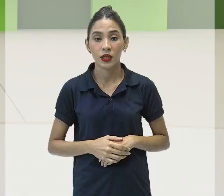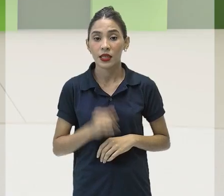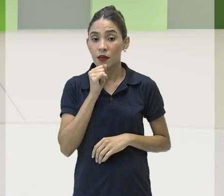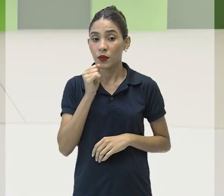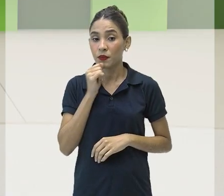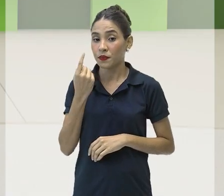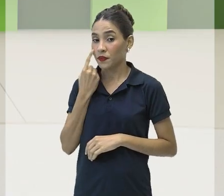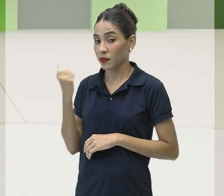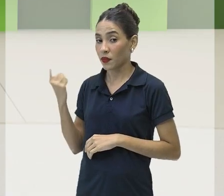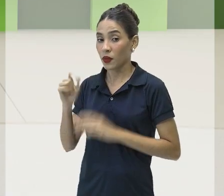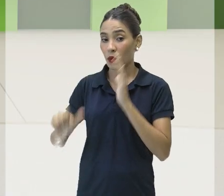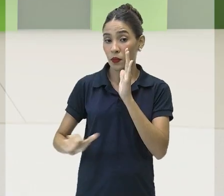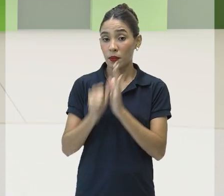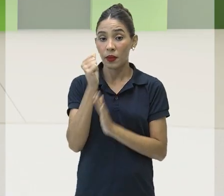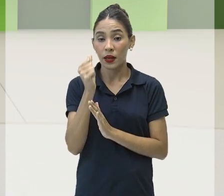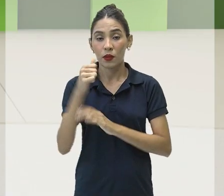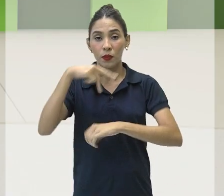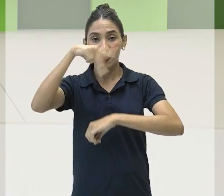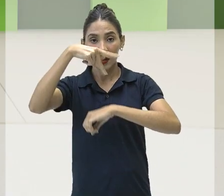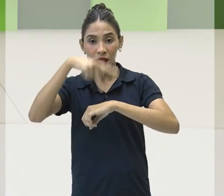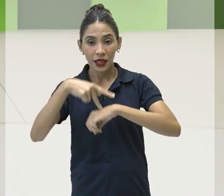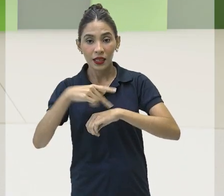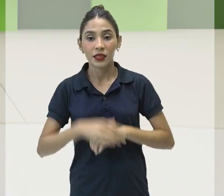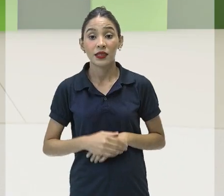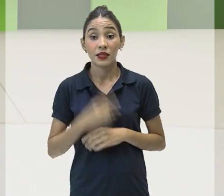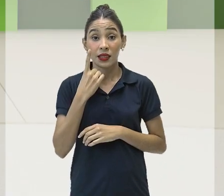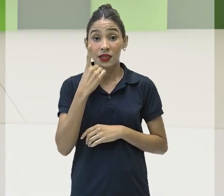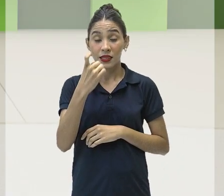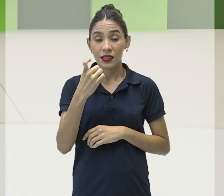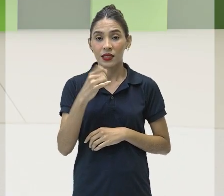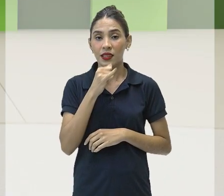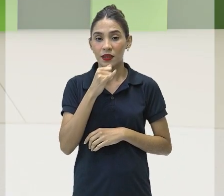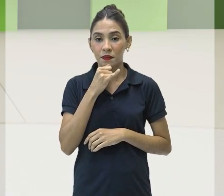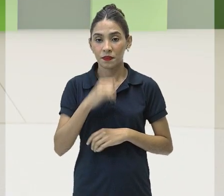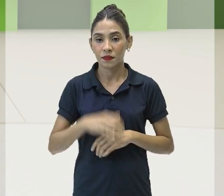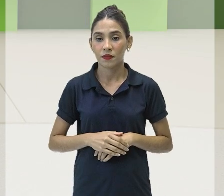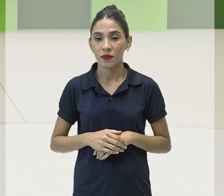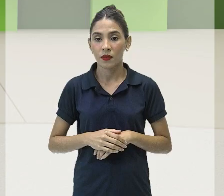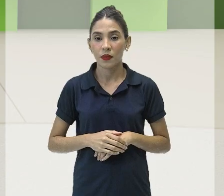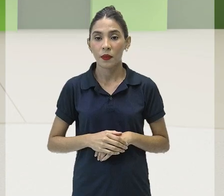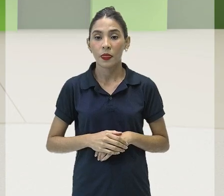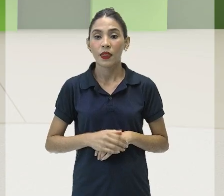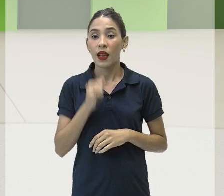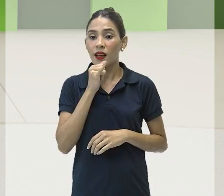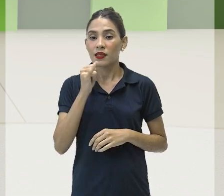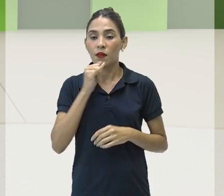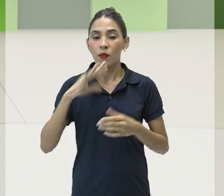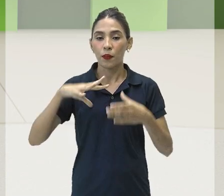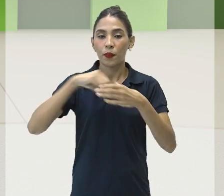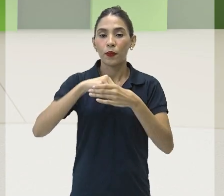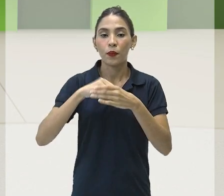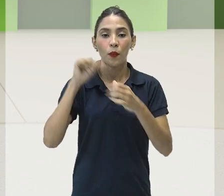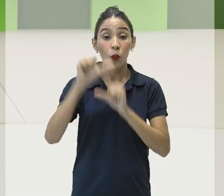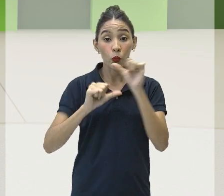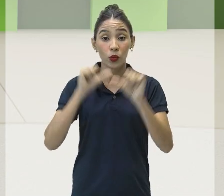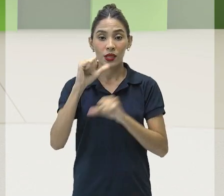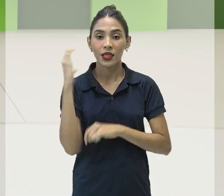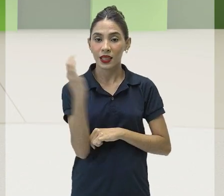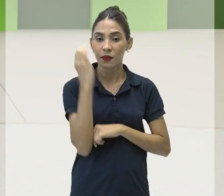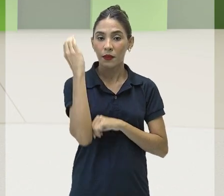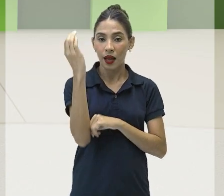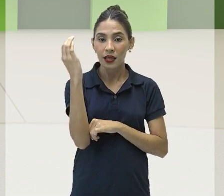Kiribati é o primeiro país, olha só que interessante, né, que será engolido pelas mudanças